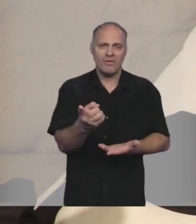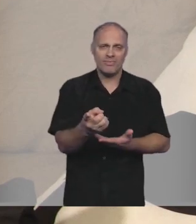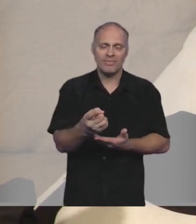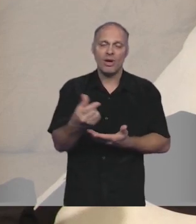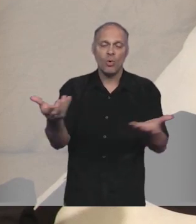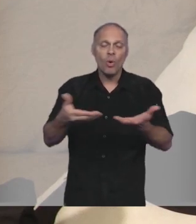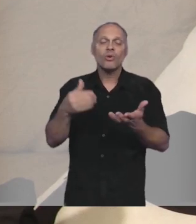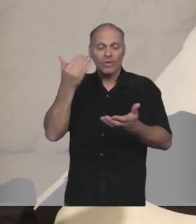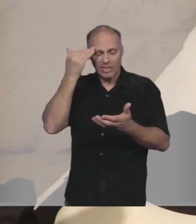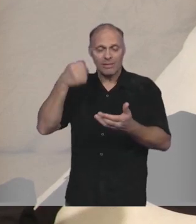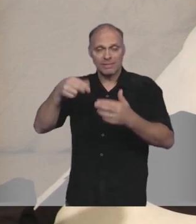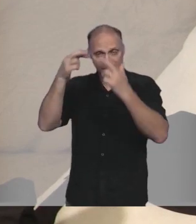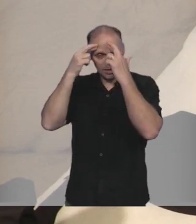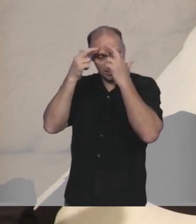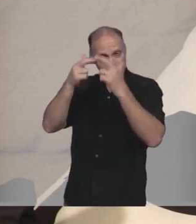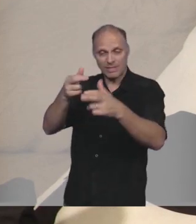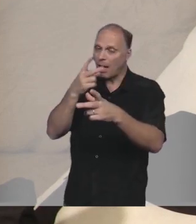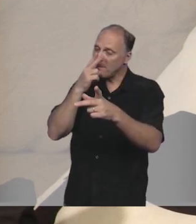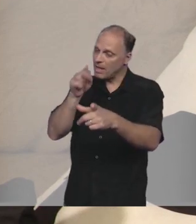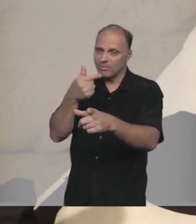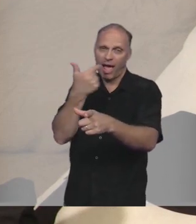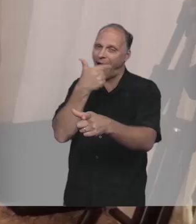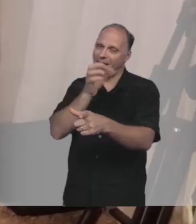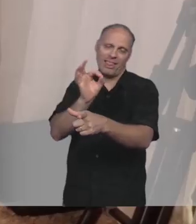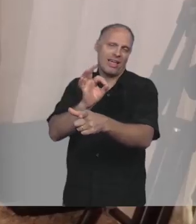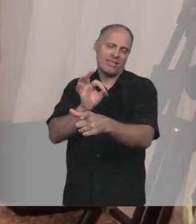que ele tem que ser respeitado. Então,